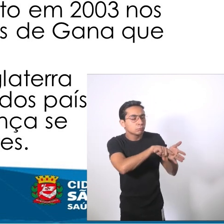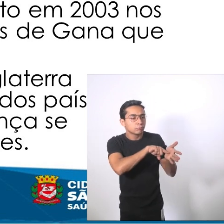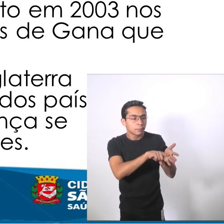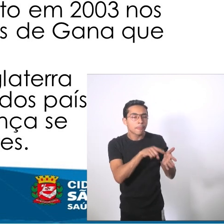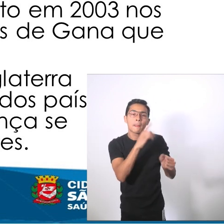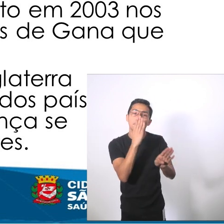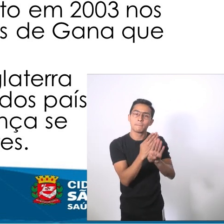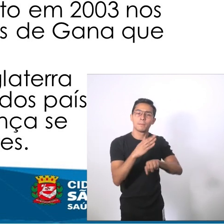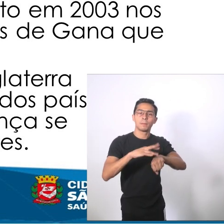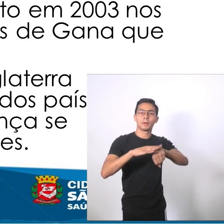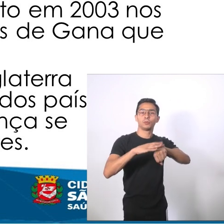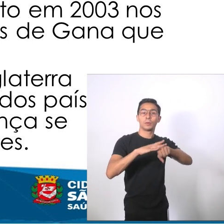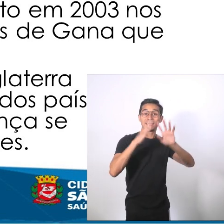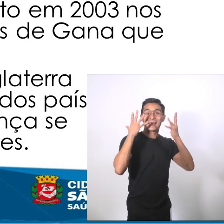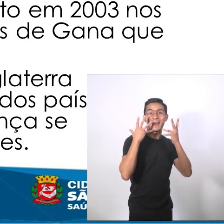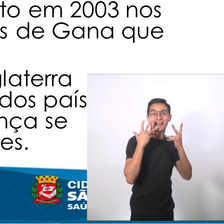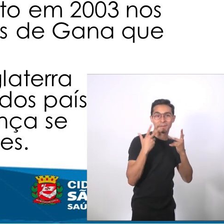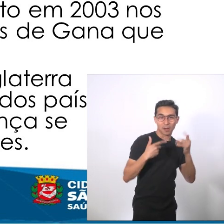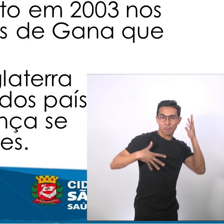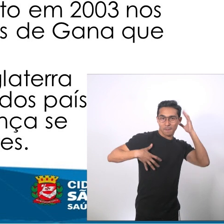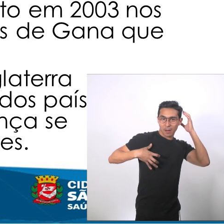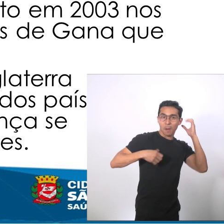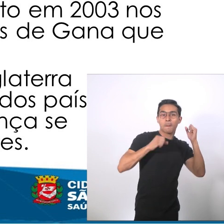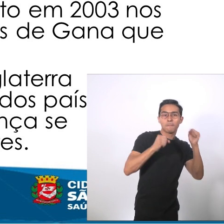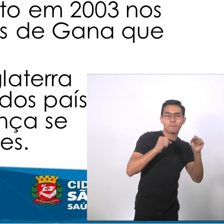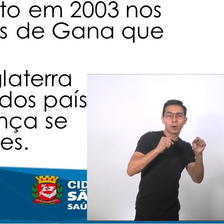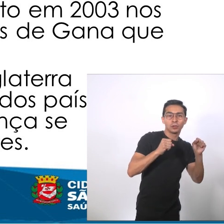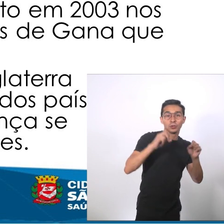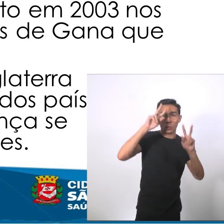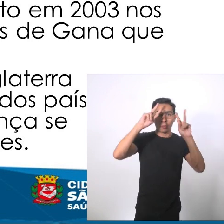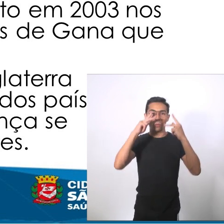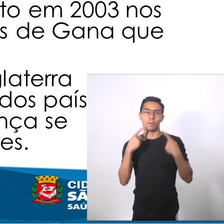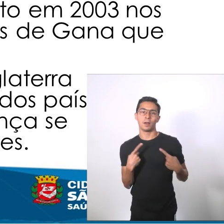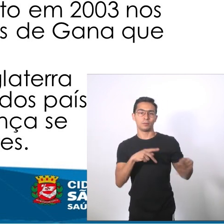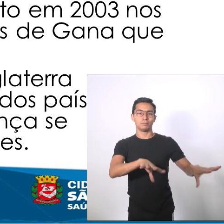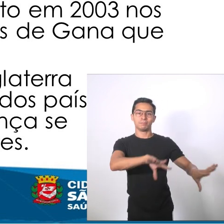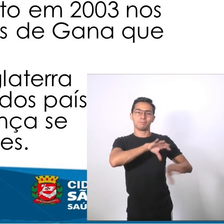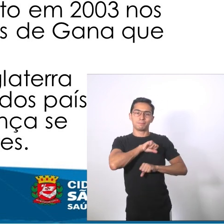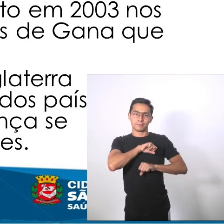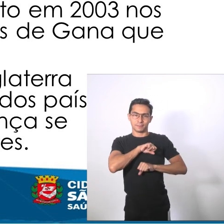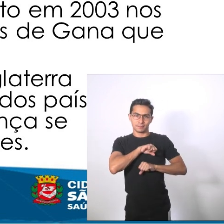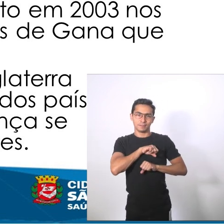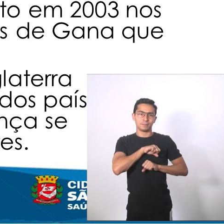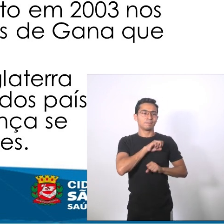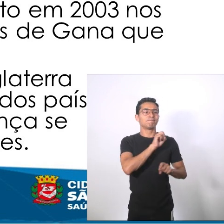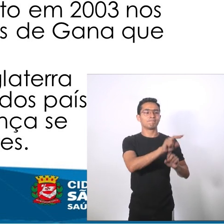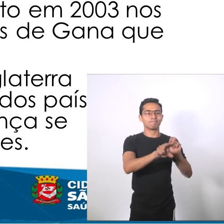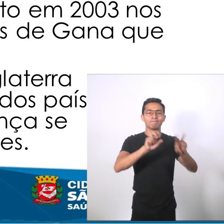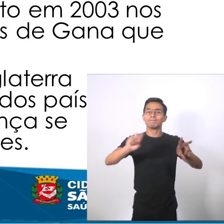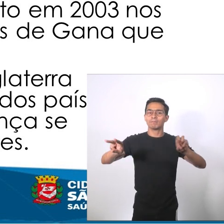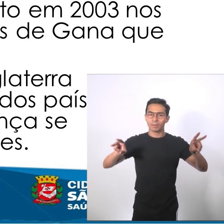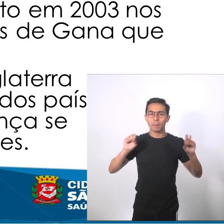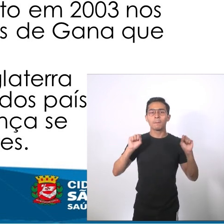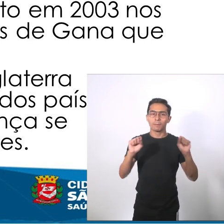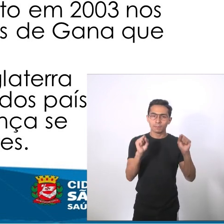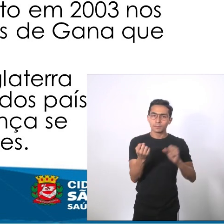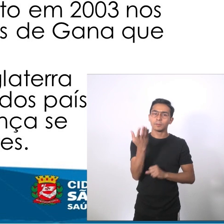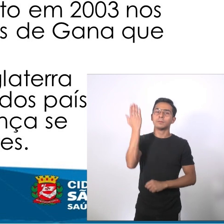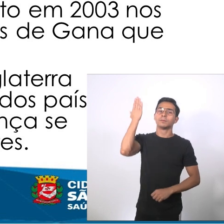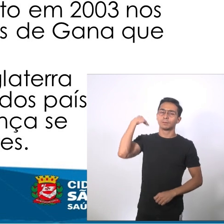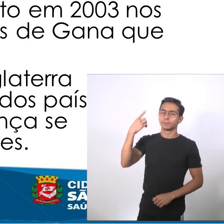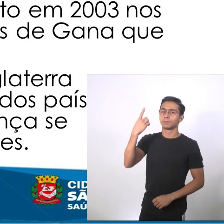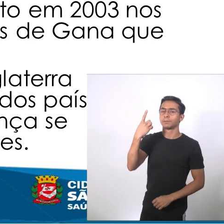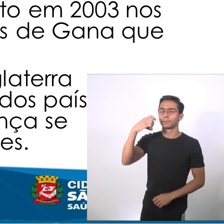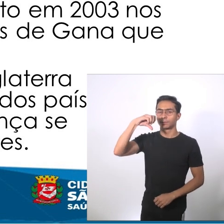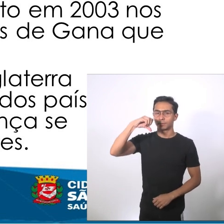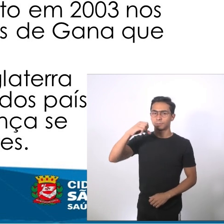com transmissão para humanos, e já existem muitos surtos conhecidos desde 1970, como eu já falei, na